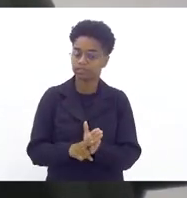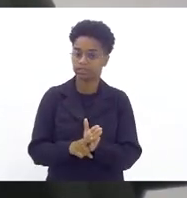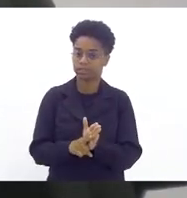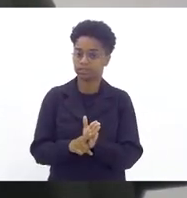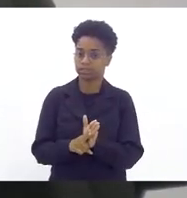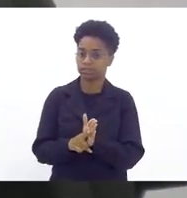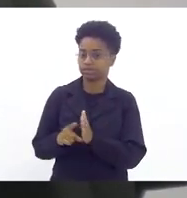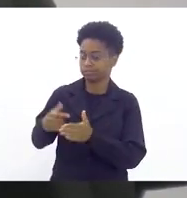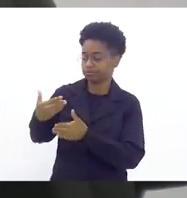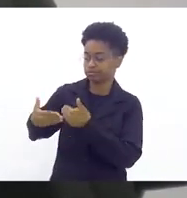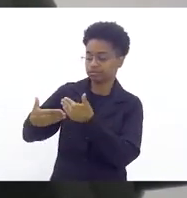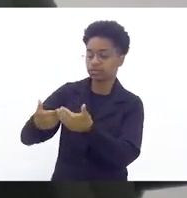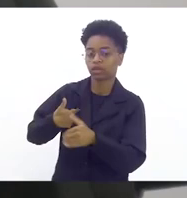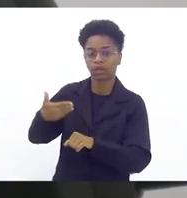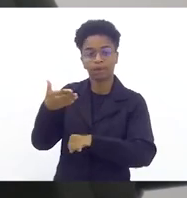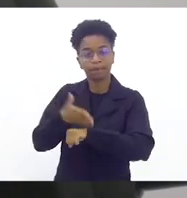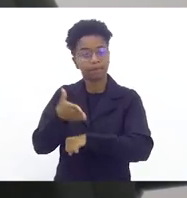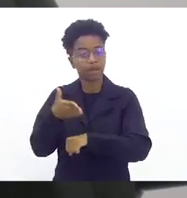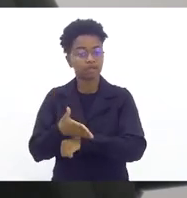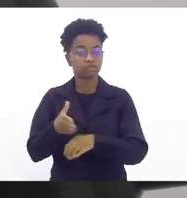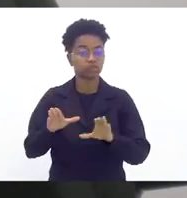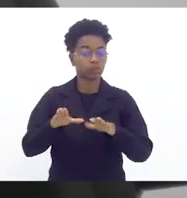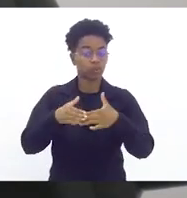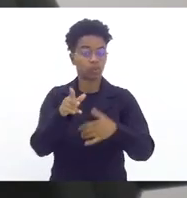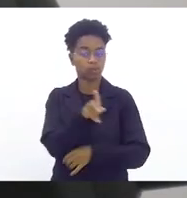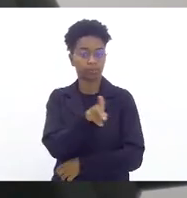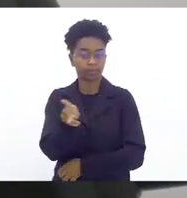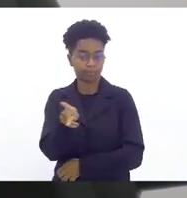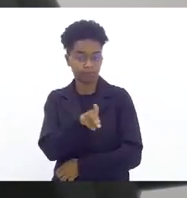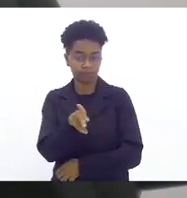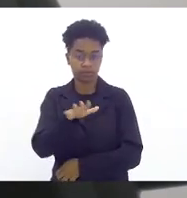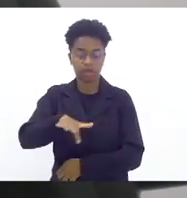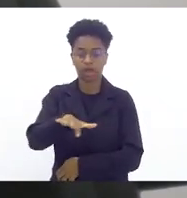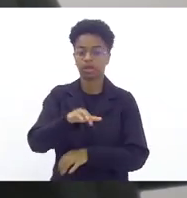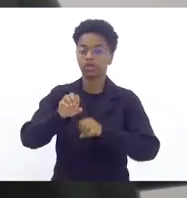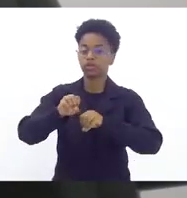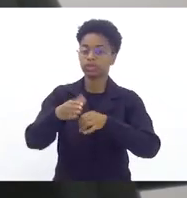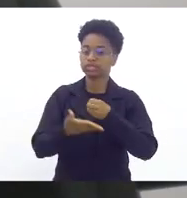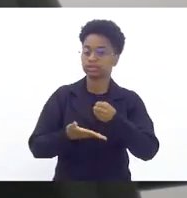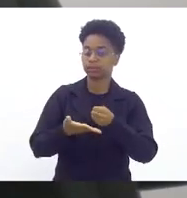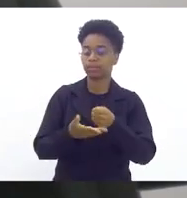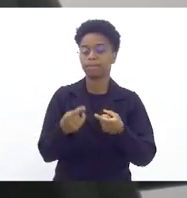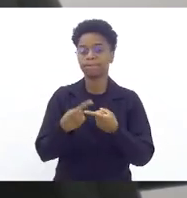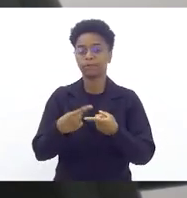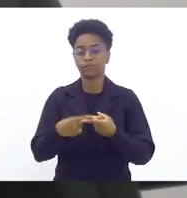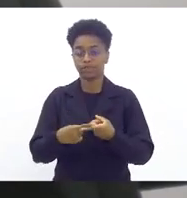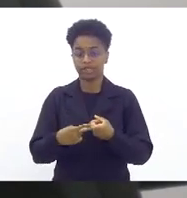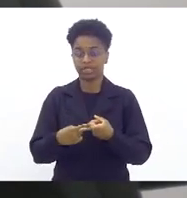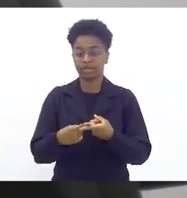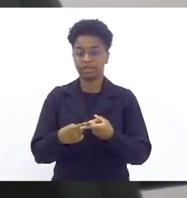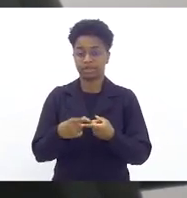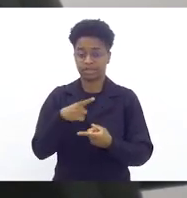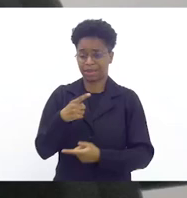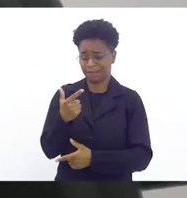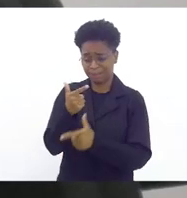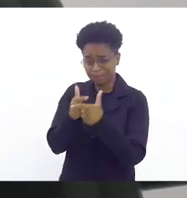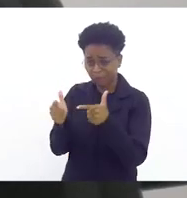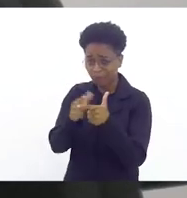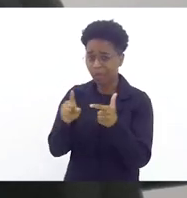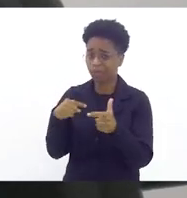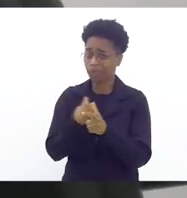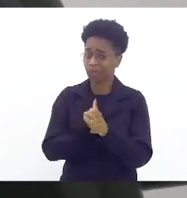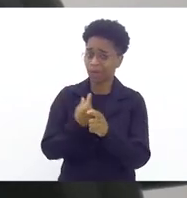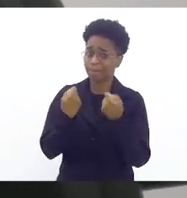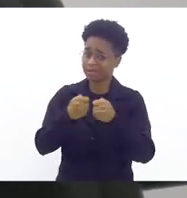participante do corpo docente da educação básica. Porque se há um dos problemas que a gente da escola